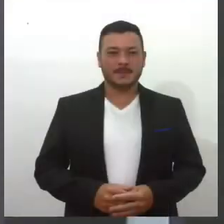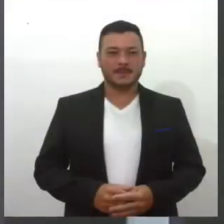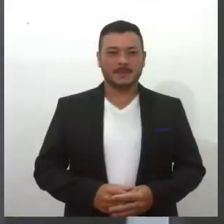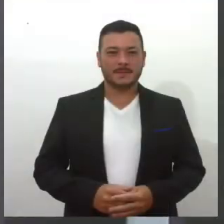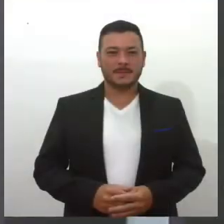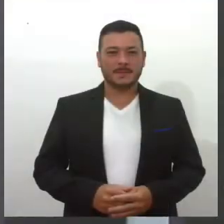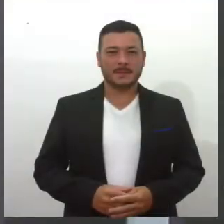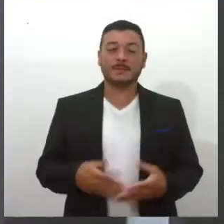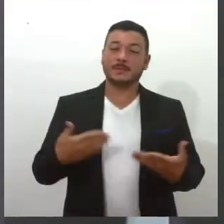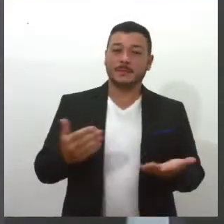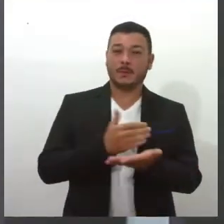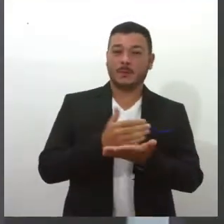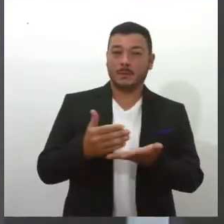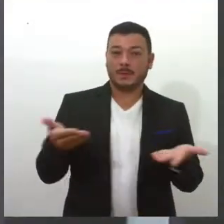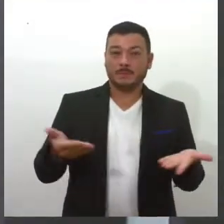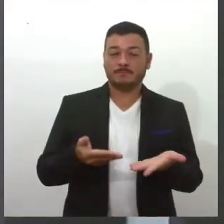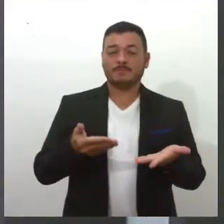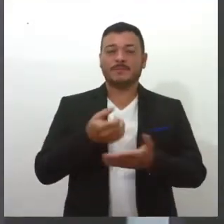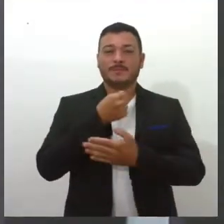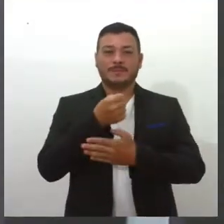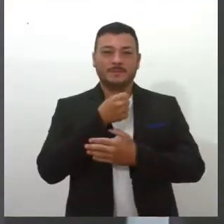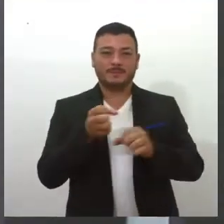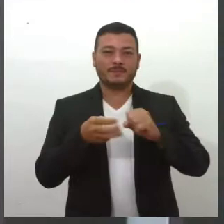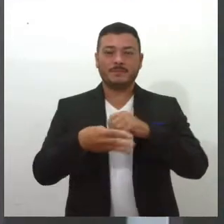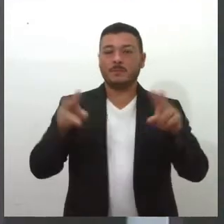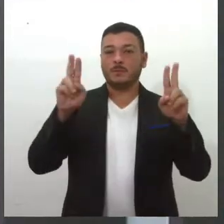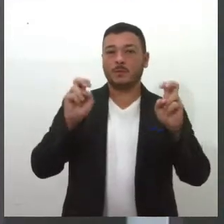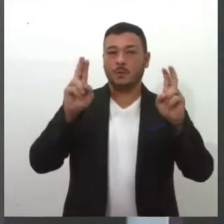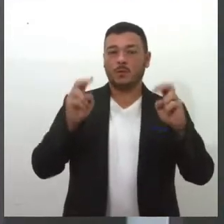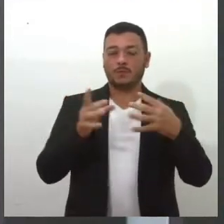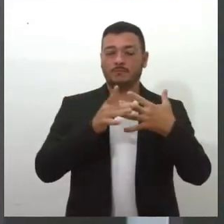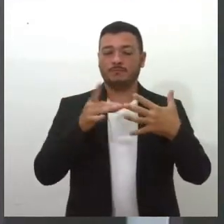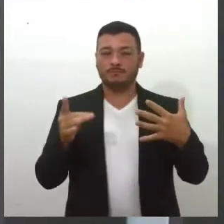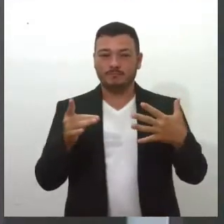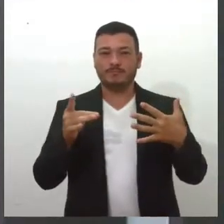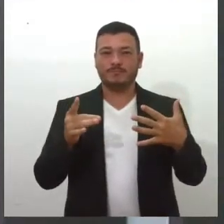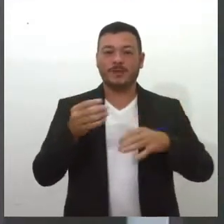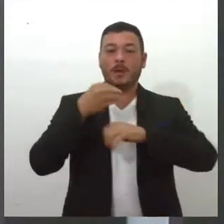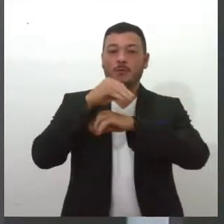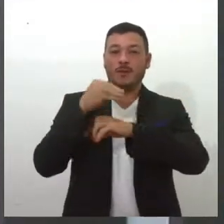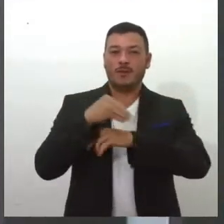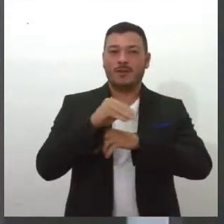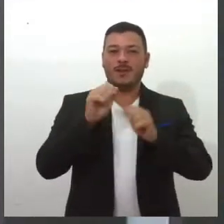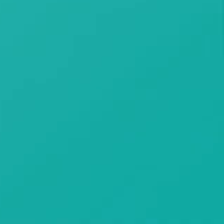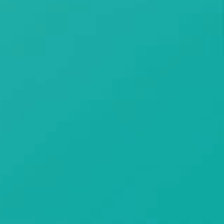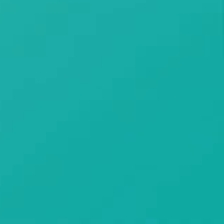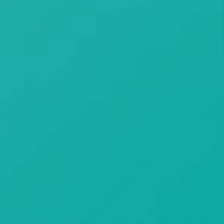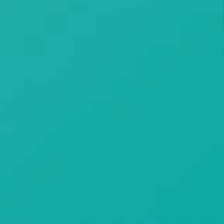E a gente começa esta edição com os assuntos em destaque na Agência de Notícias Alese.